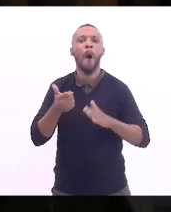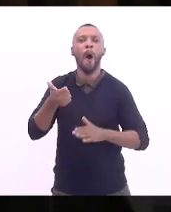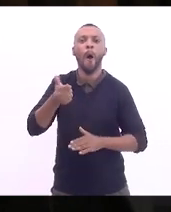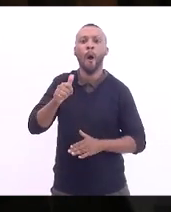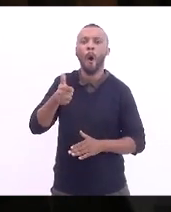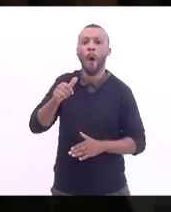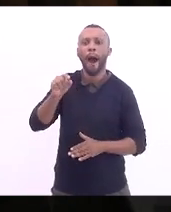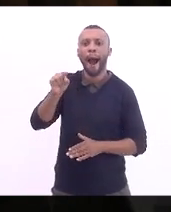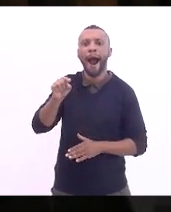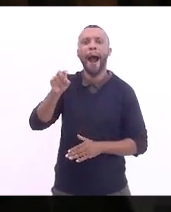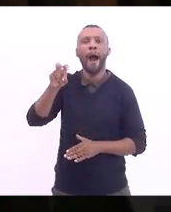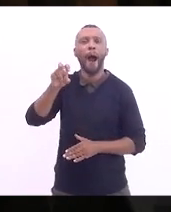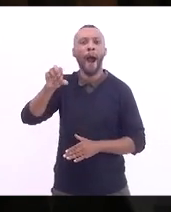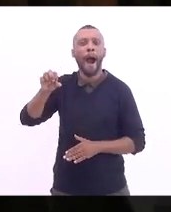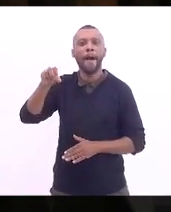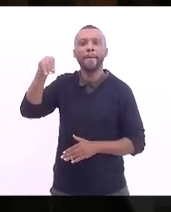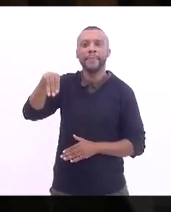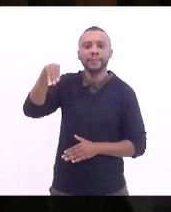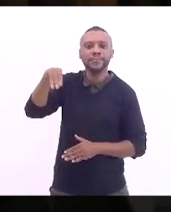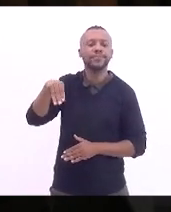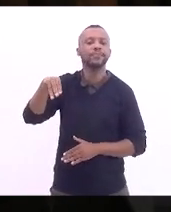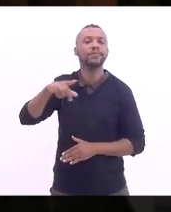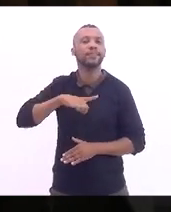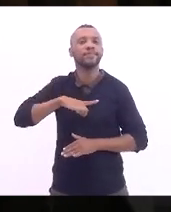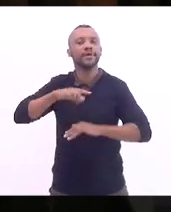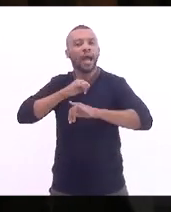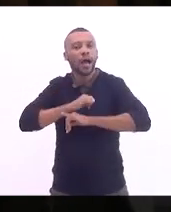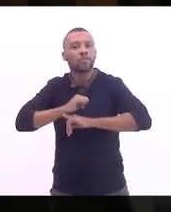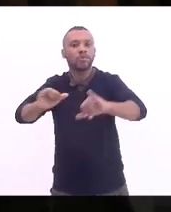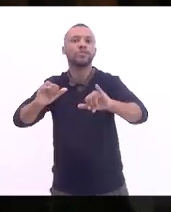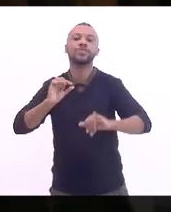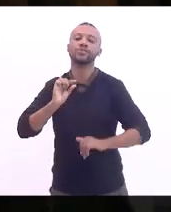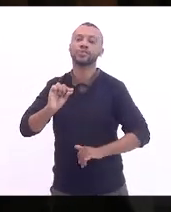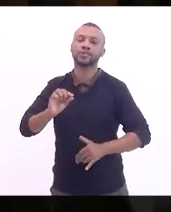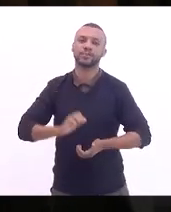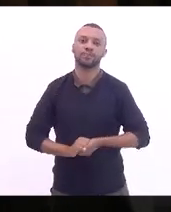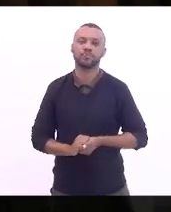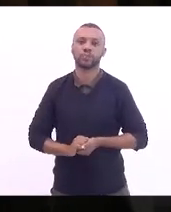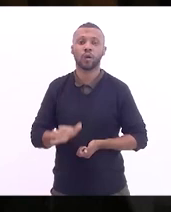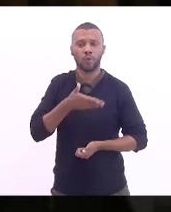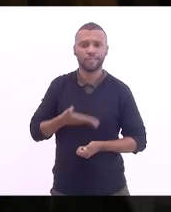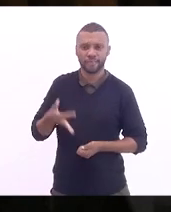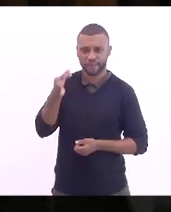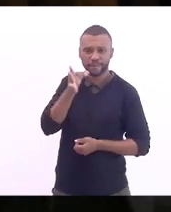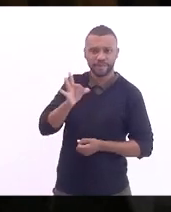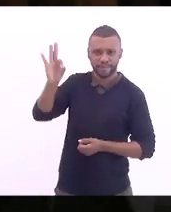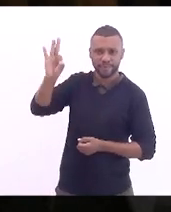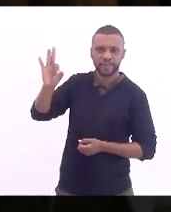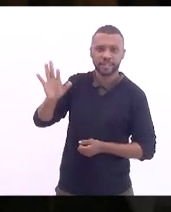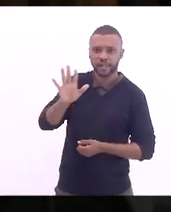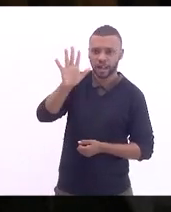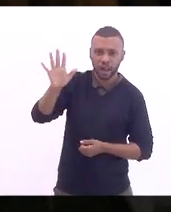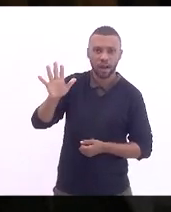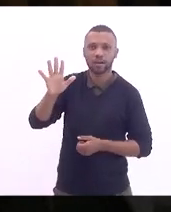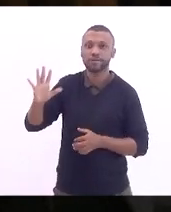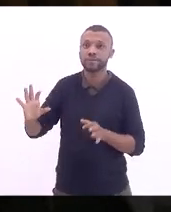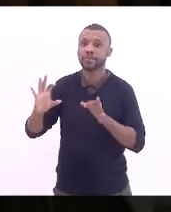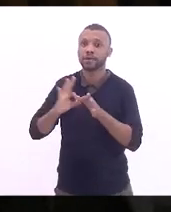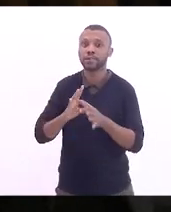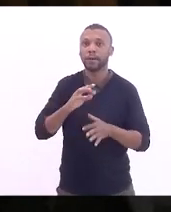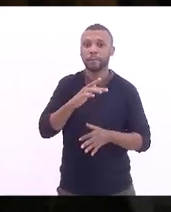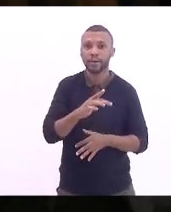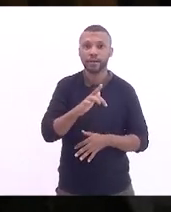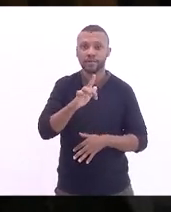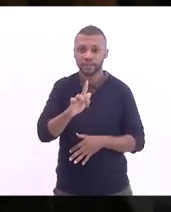23:59 ver a notícia que a união vi a procuradoria-geral